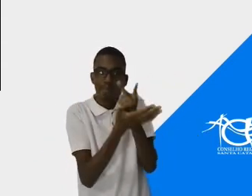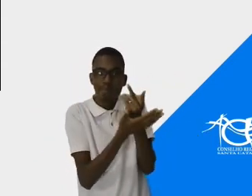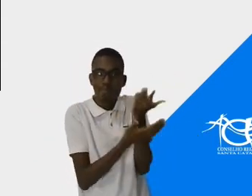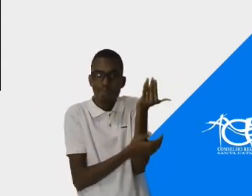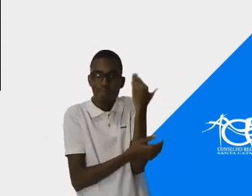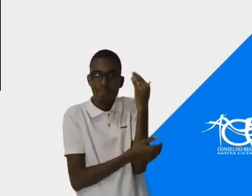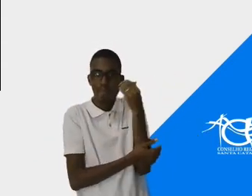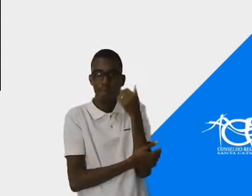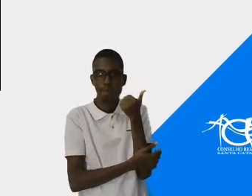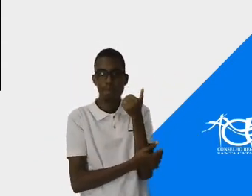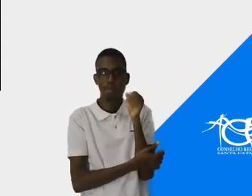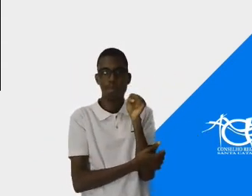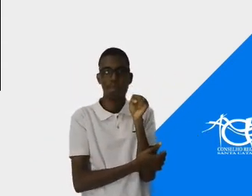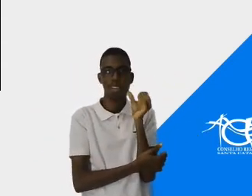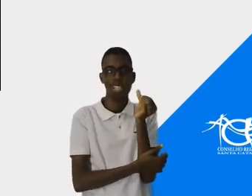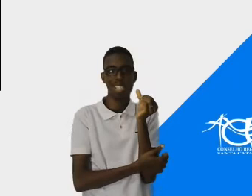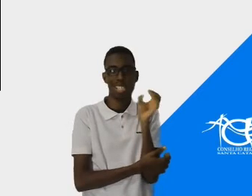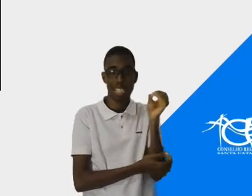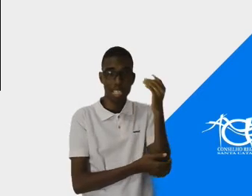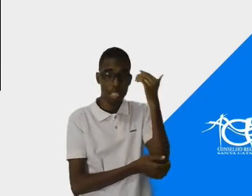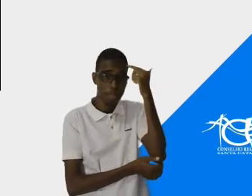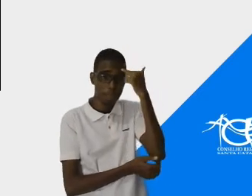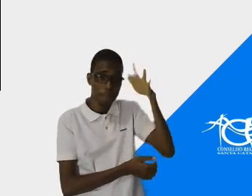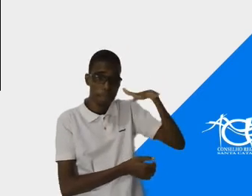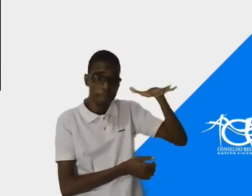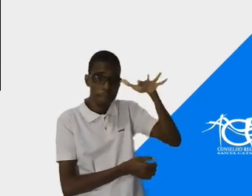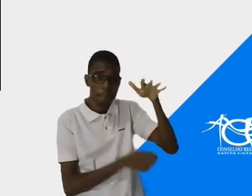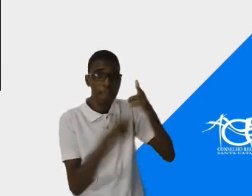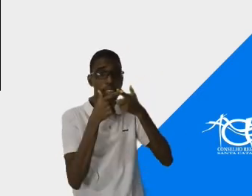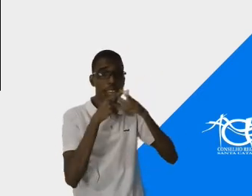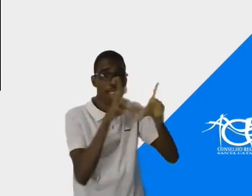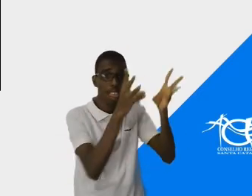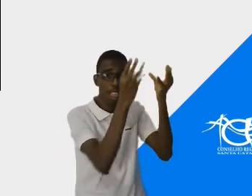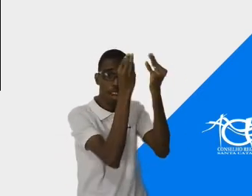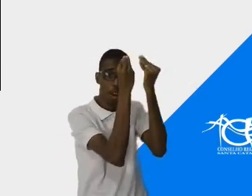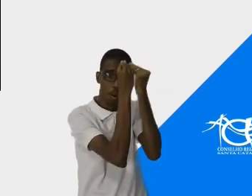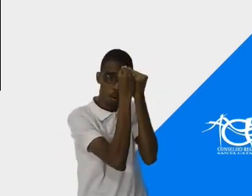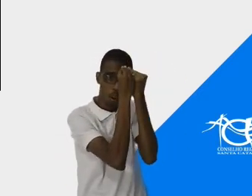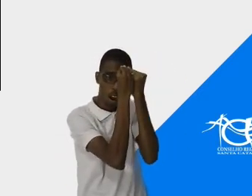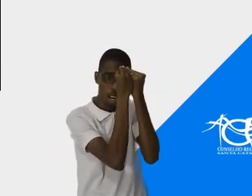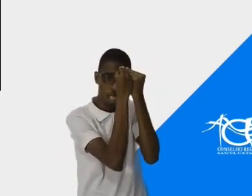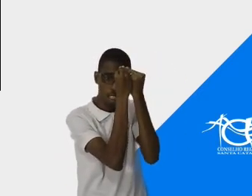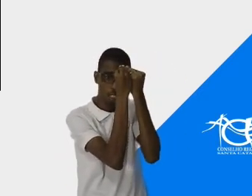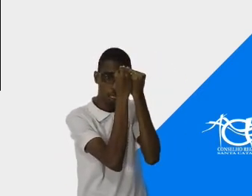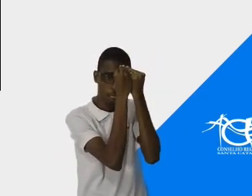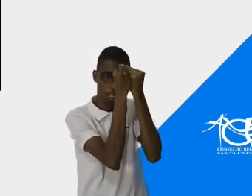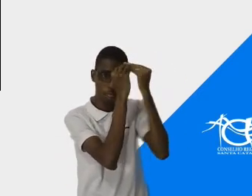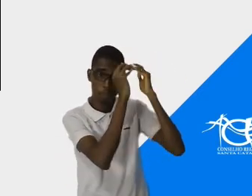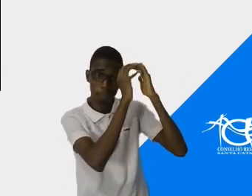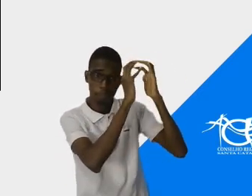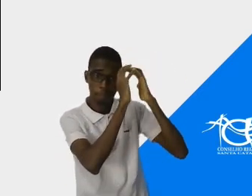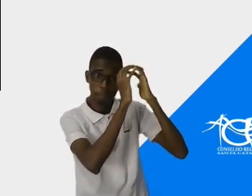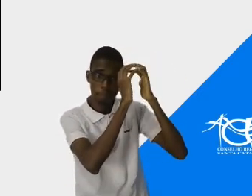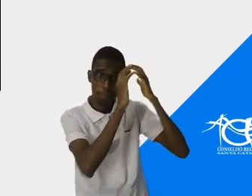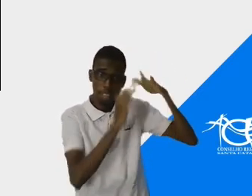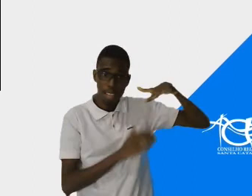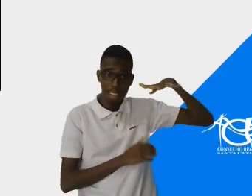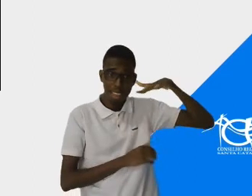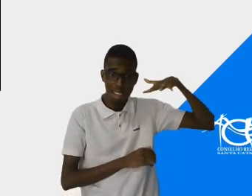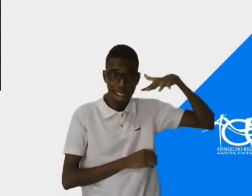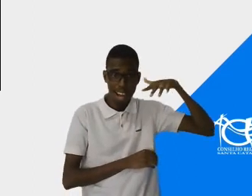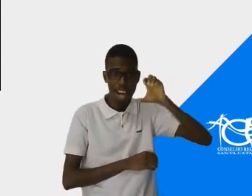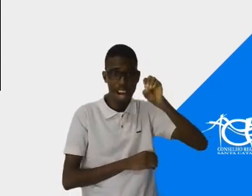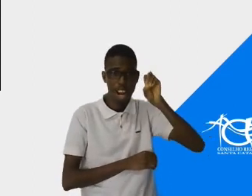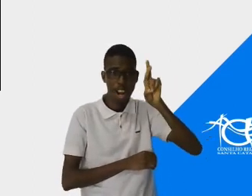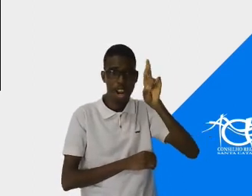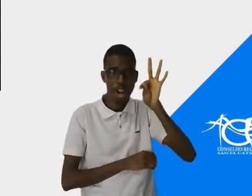da linguagem, que pega o córtex de linguagem, que é tido como córtex de expressão,